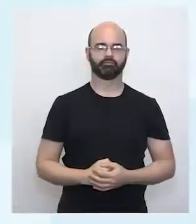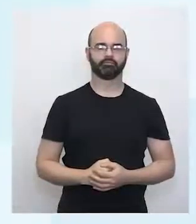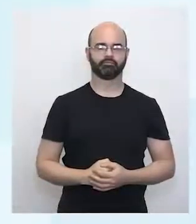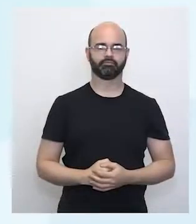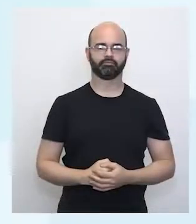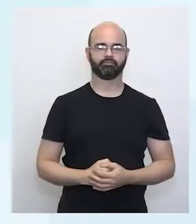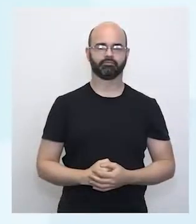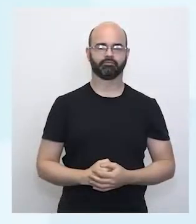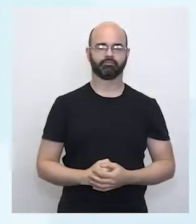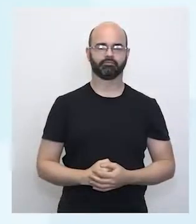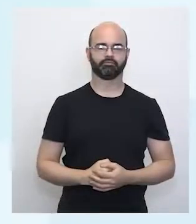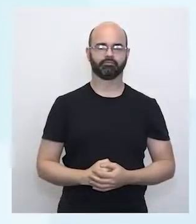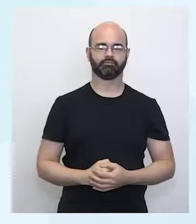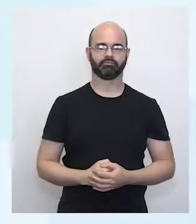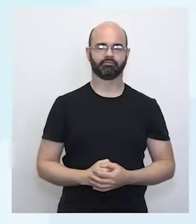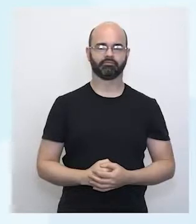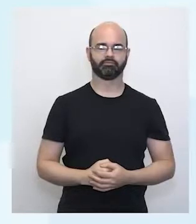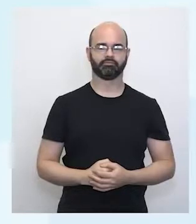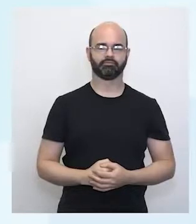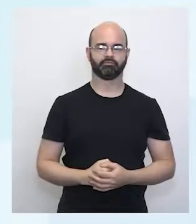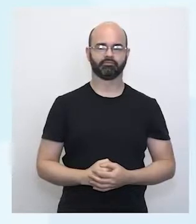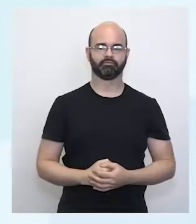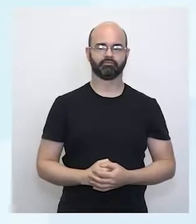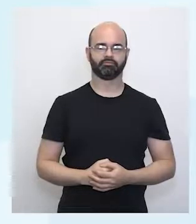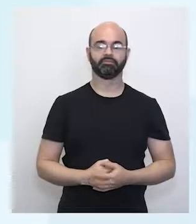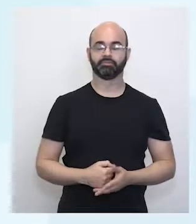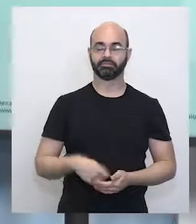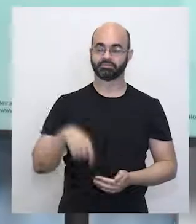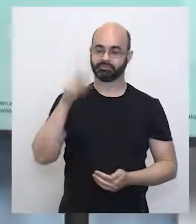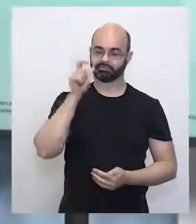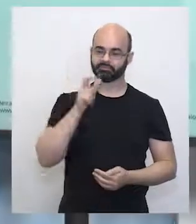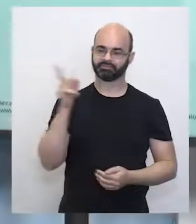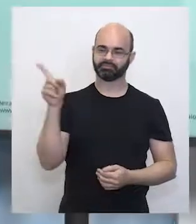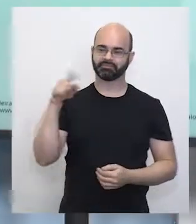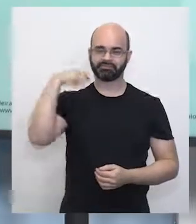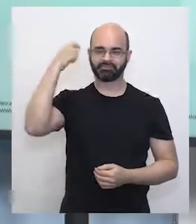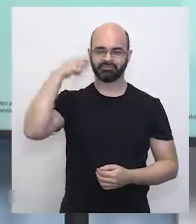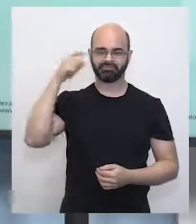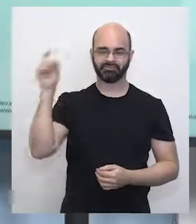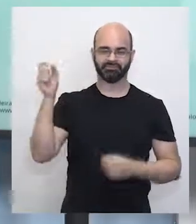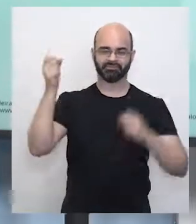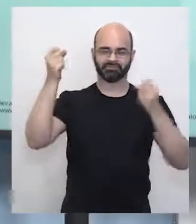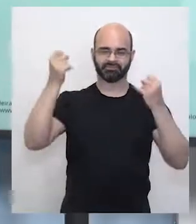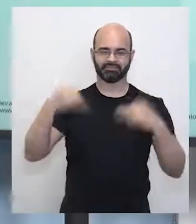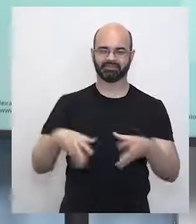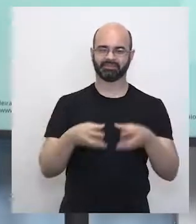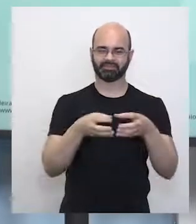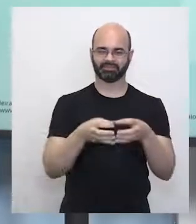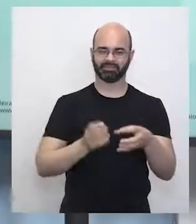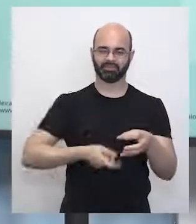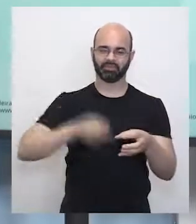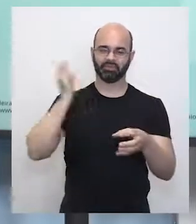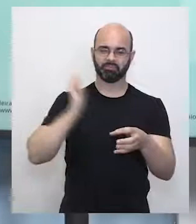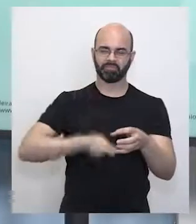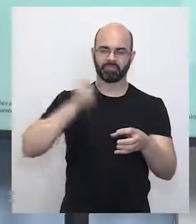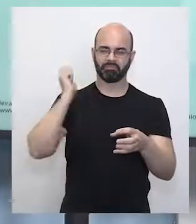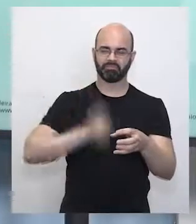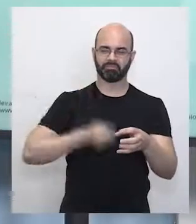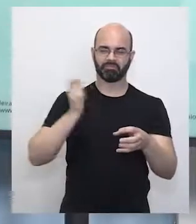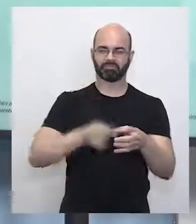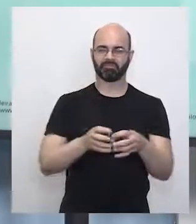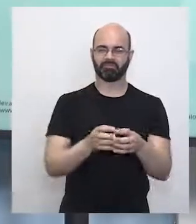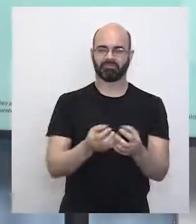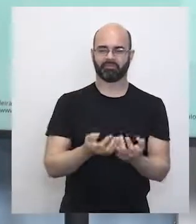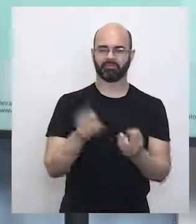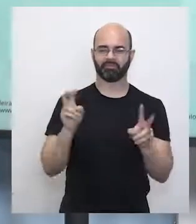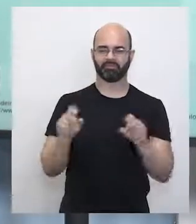Aí que legal. Então, quando a gente fala sobre a questão aí do vídeo, quebradeiras de coco do babaçu, então a gente está falando de